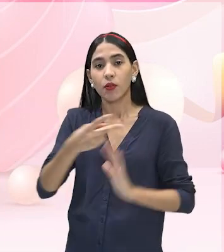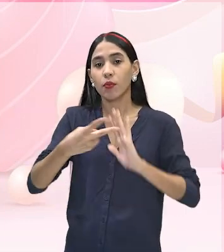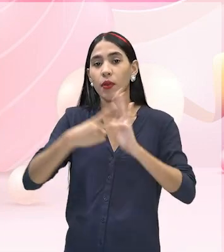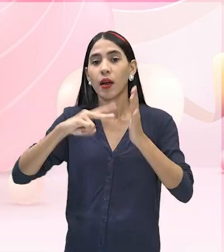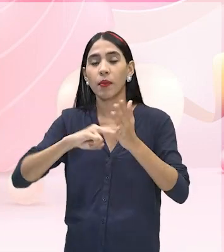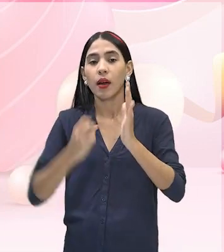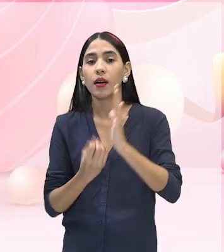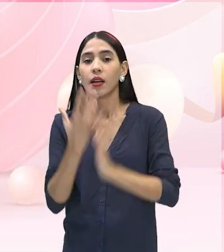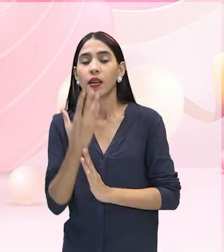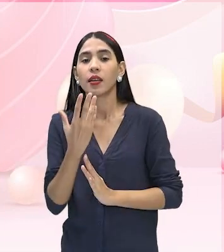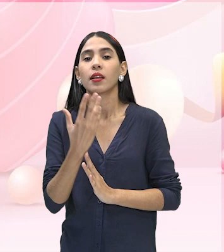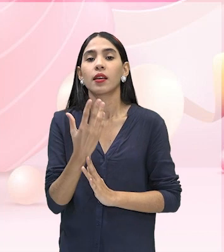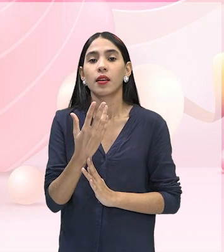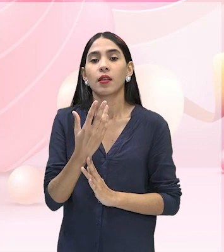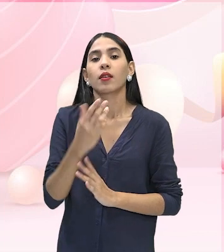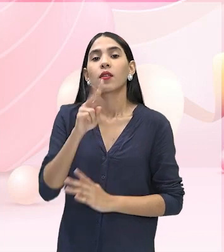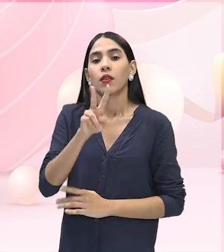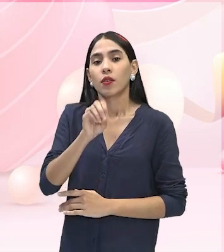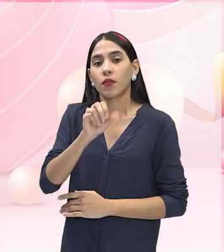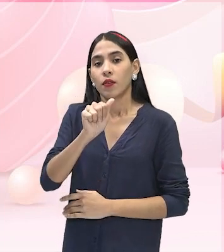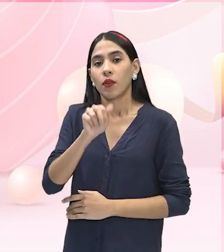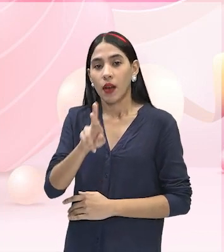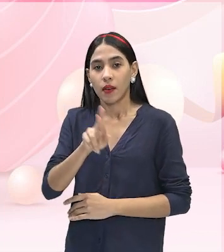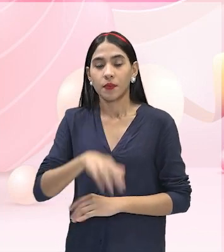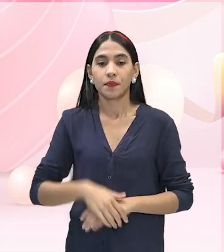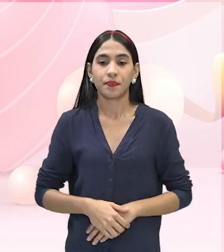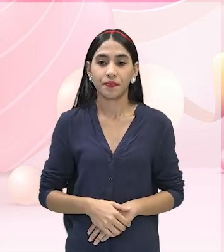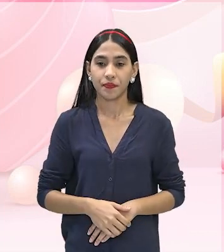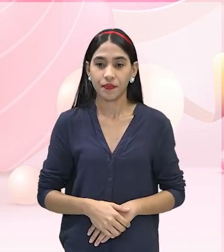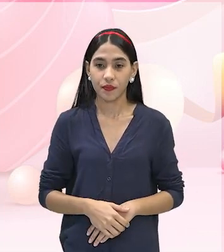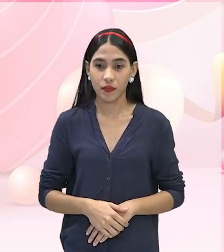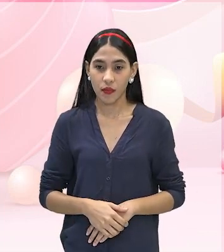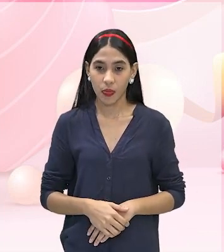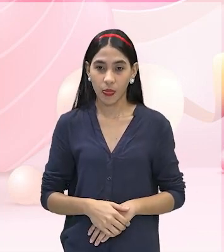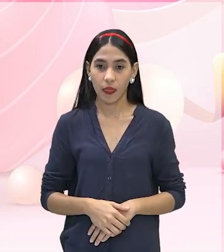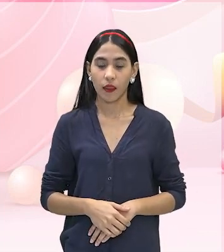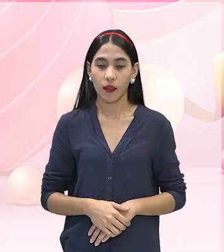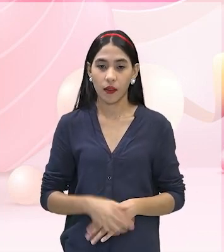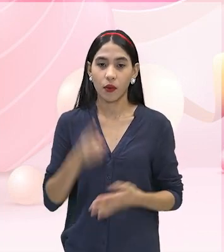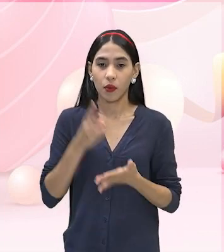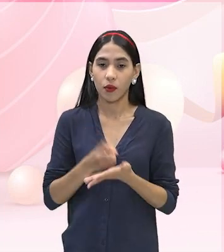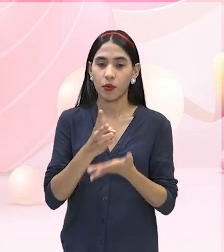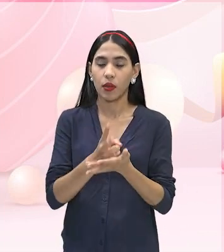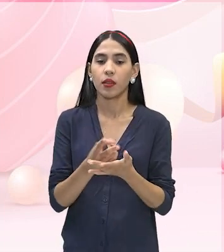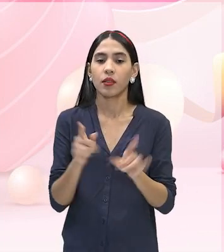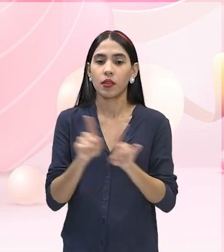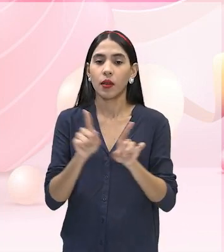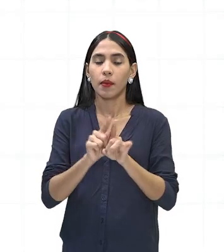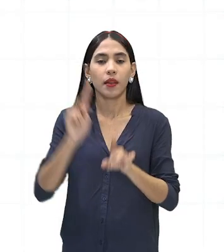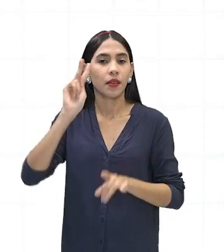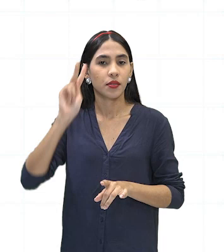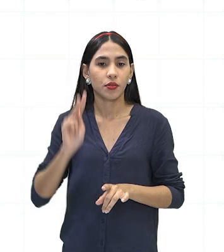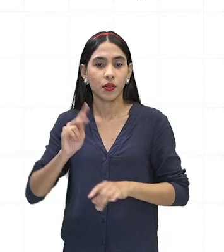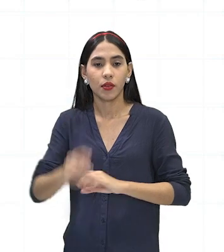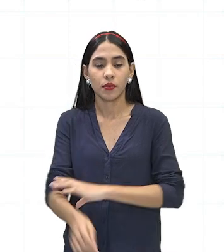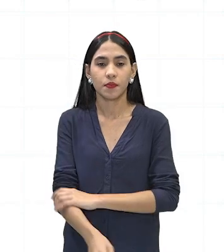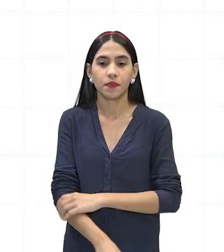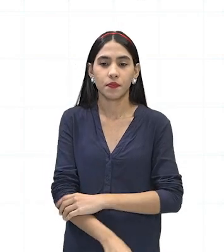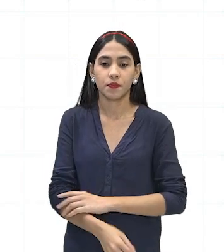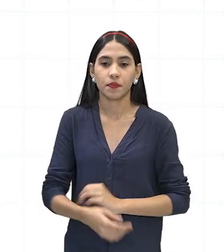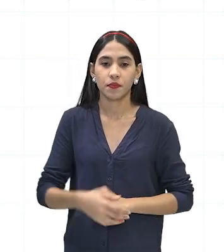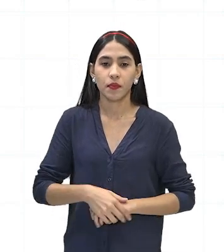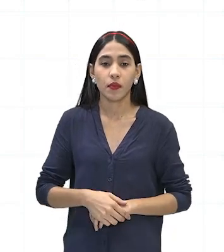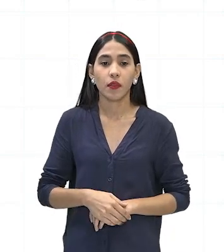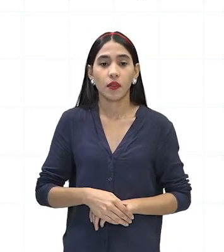significa voar, tá bom? Vamos lá, vamos continuar vendo um pouquinho aí da história. Olha só.